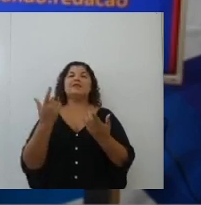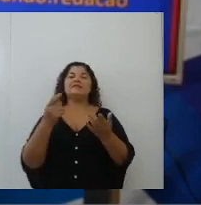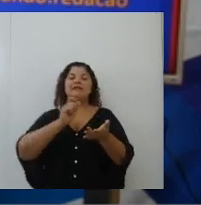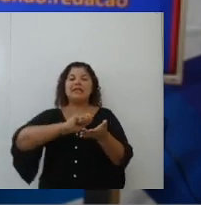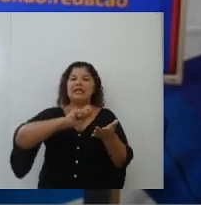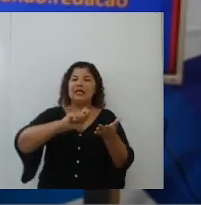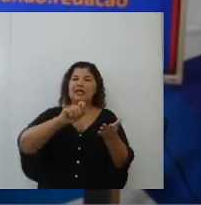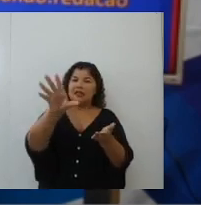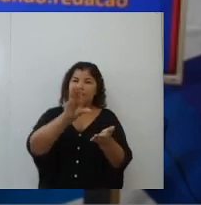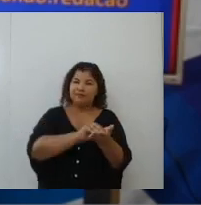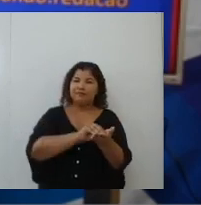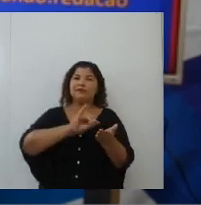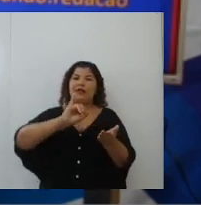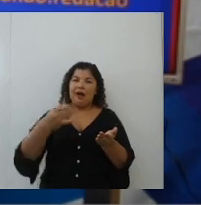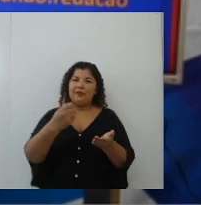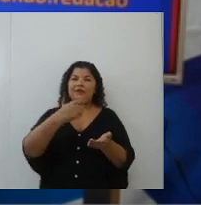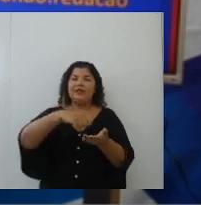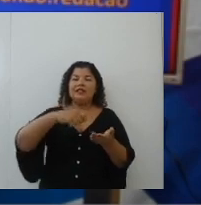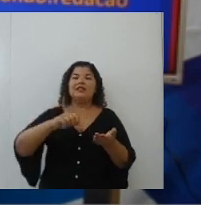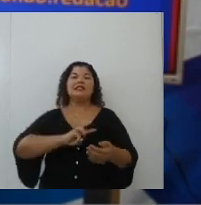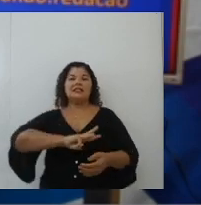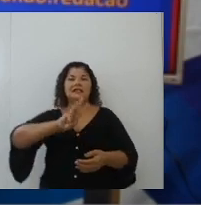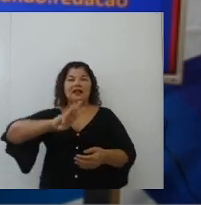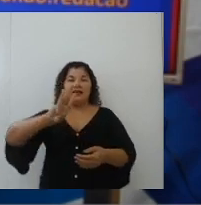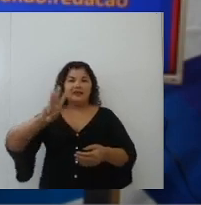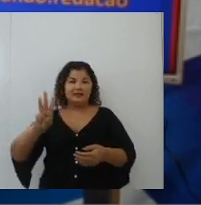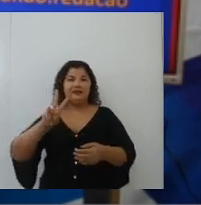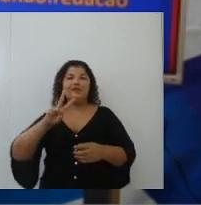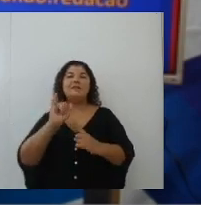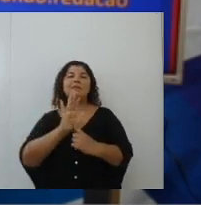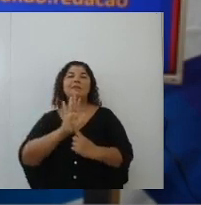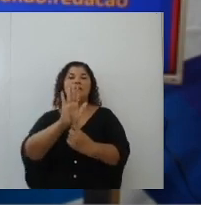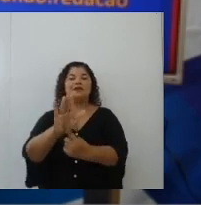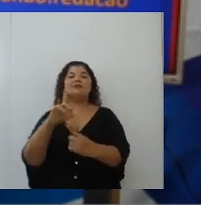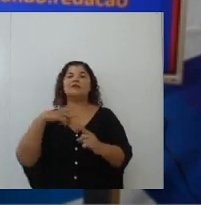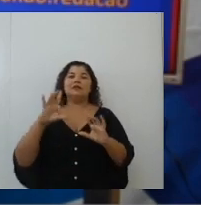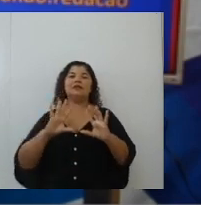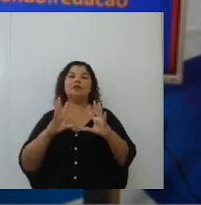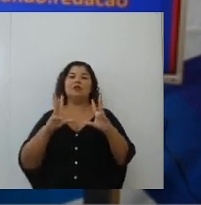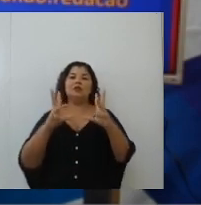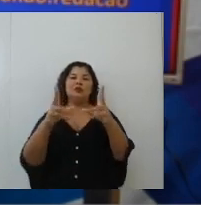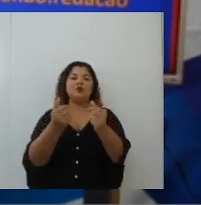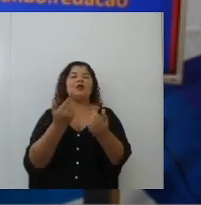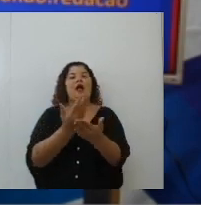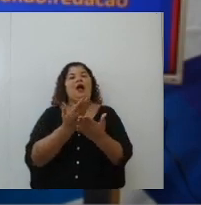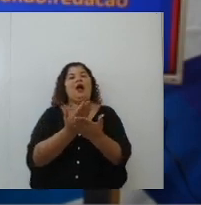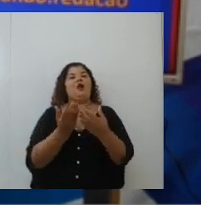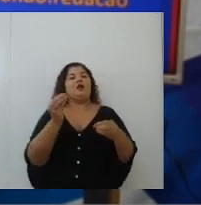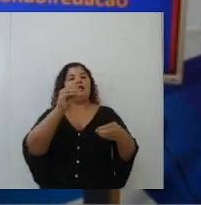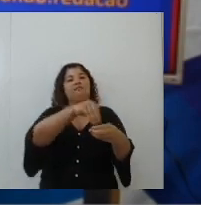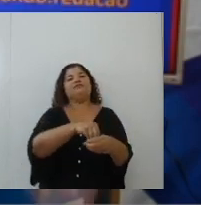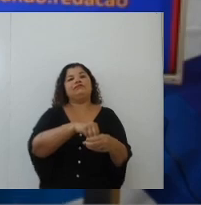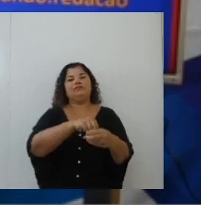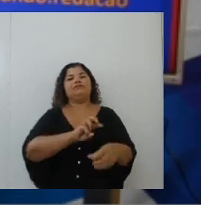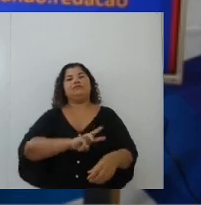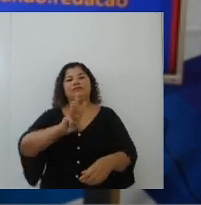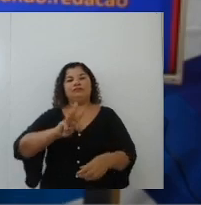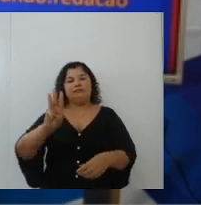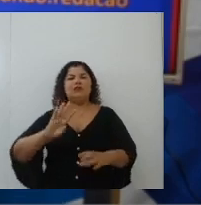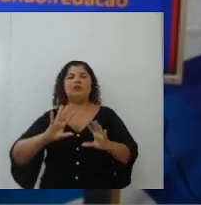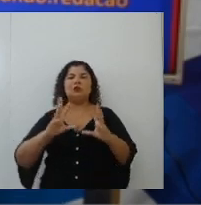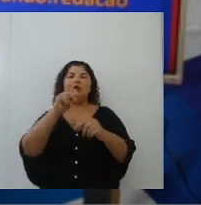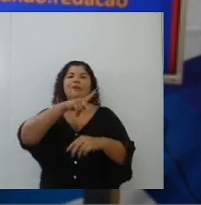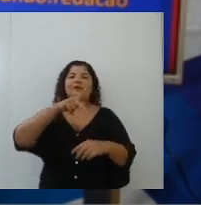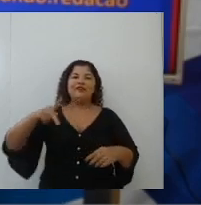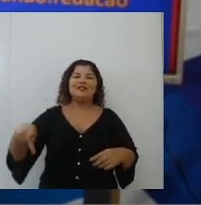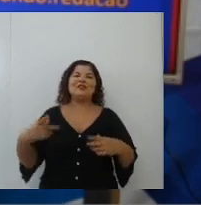caneta e papel e anota o site que eu vou te dizer. Porque tem todas as nossas aulas lá, de todos os professores.